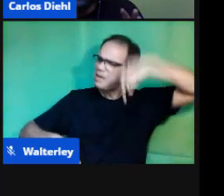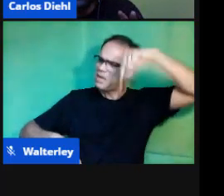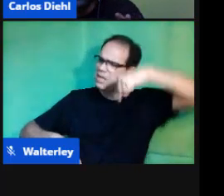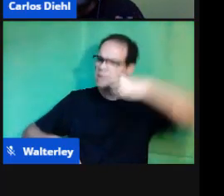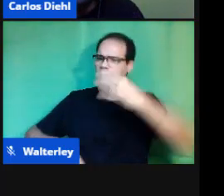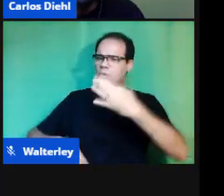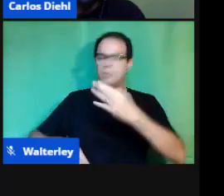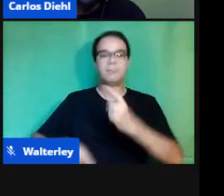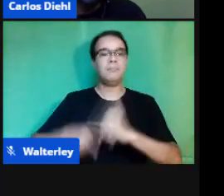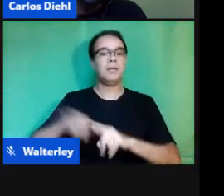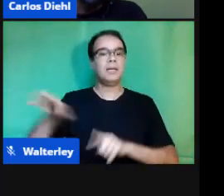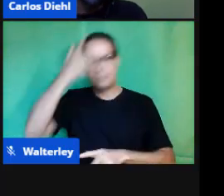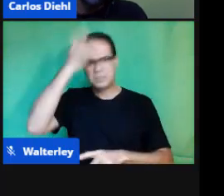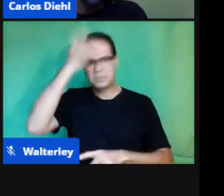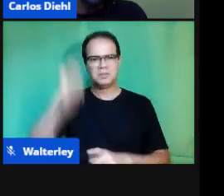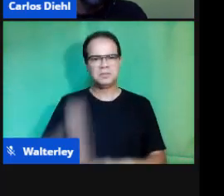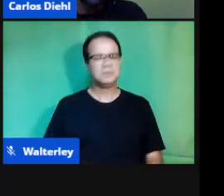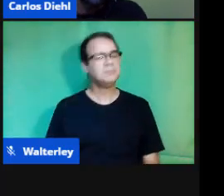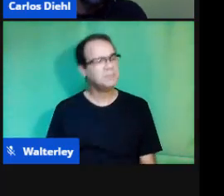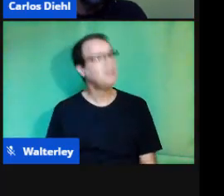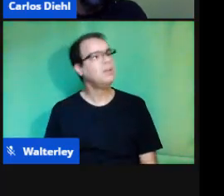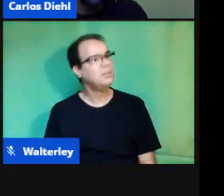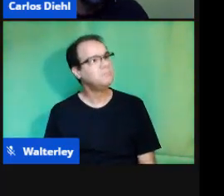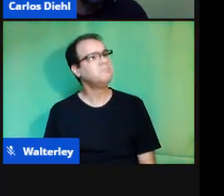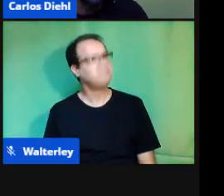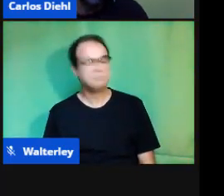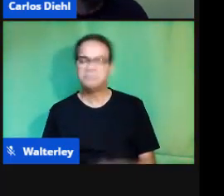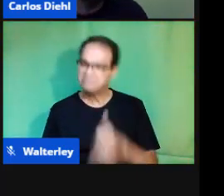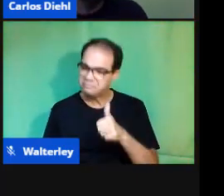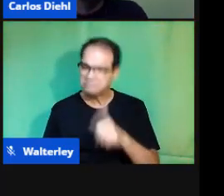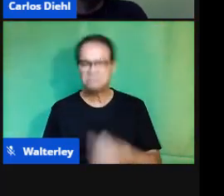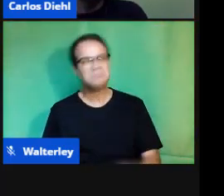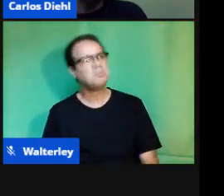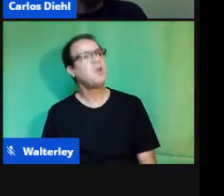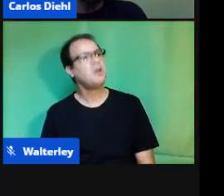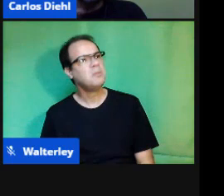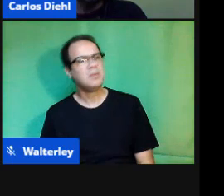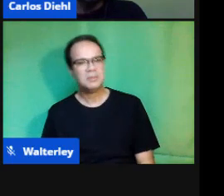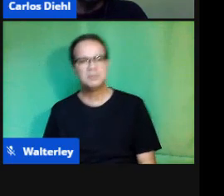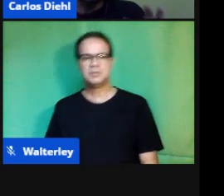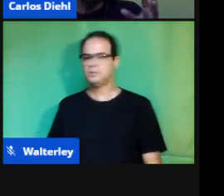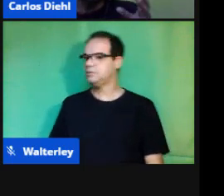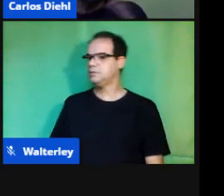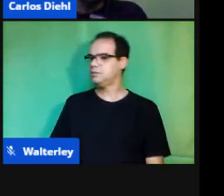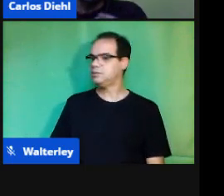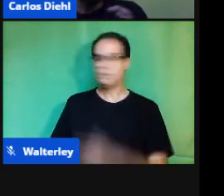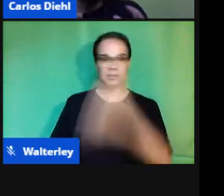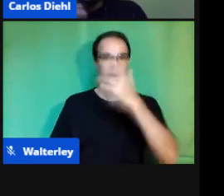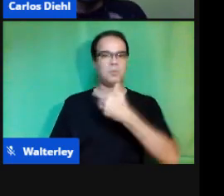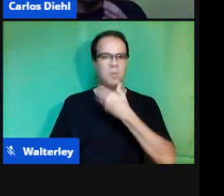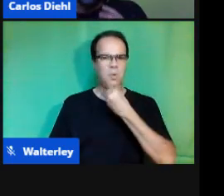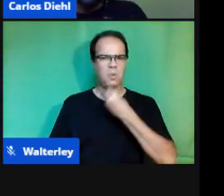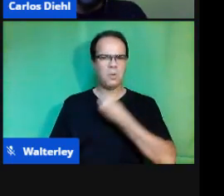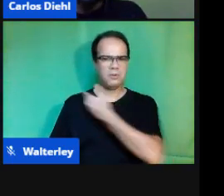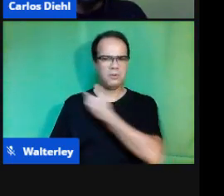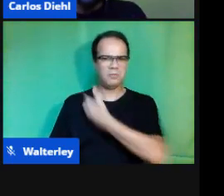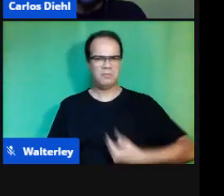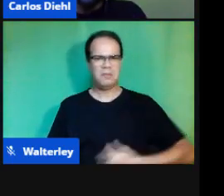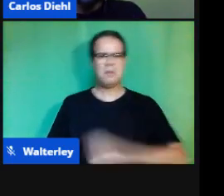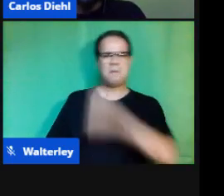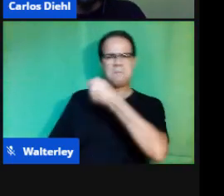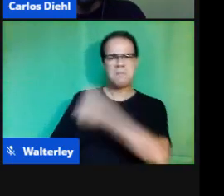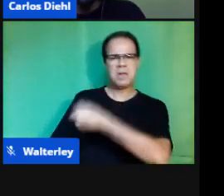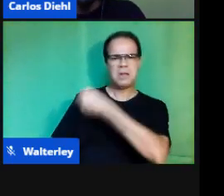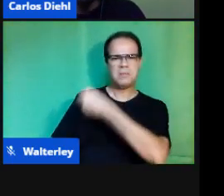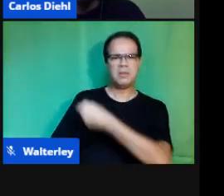aí. Então, ele fez esse documentário, que, de certa forma, é performático, na medida que ele faz de tudo para provar a tese